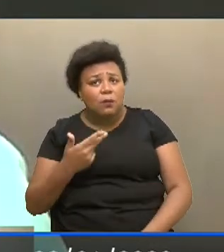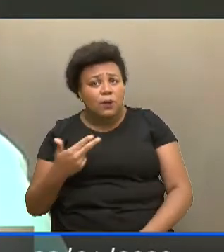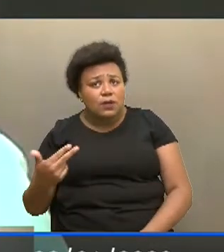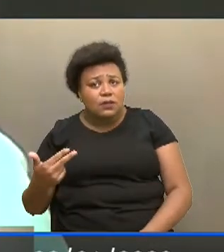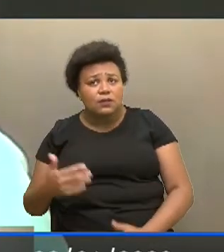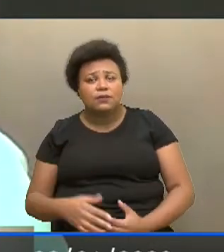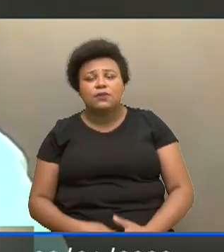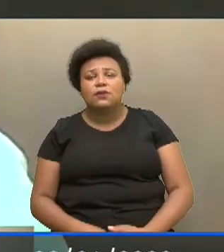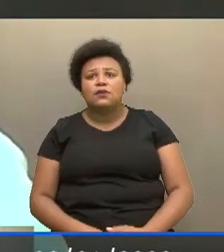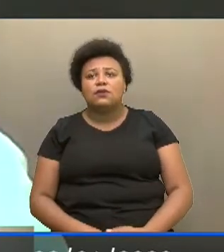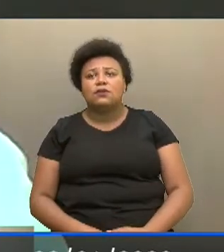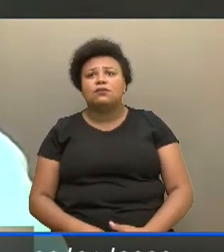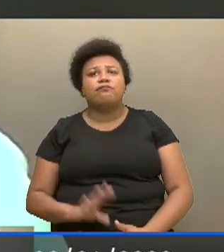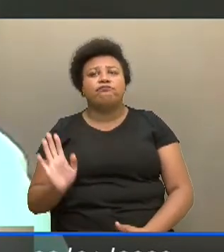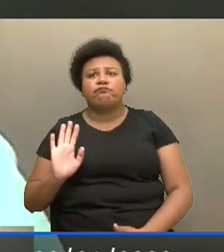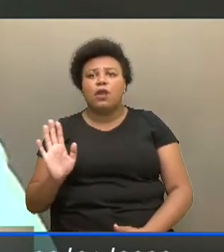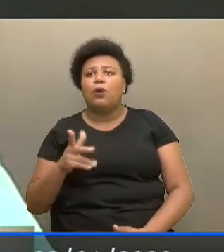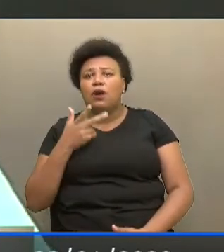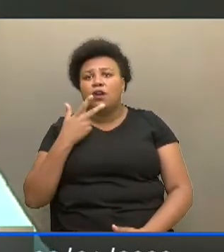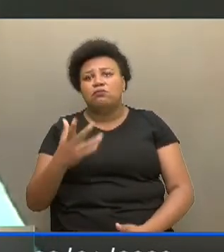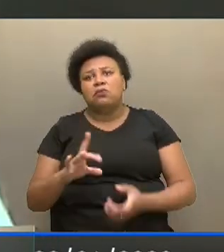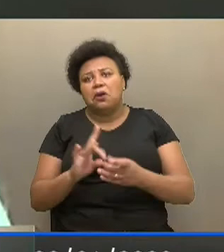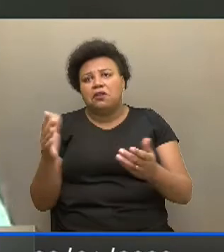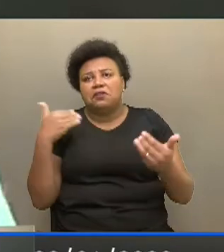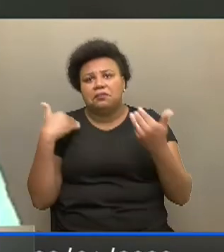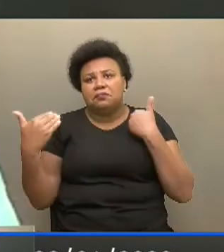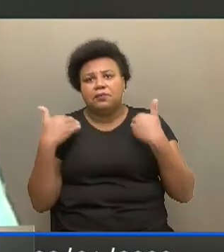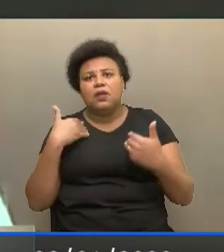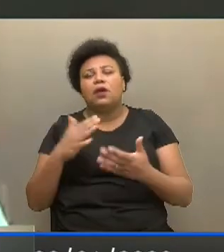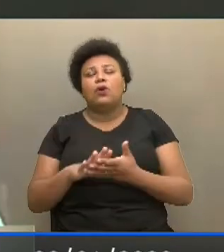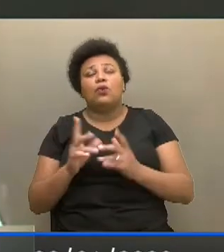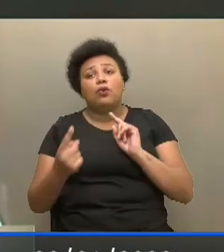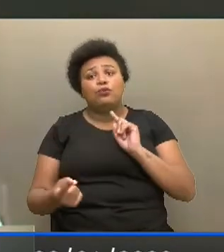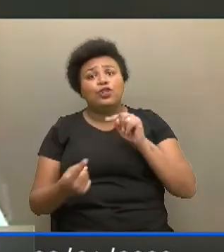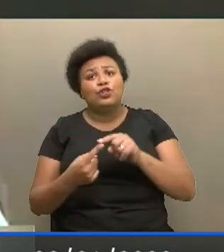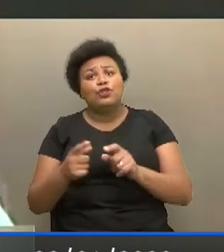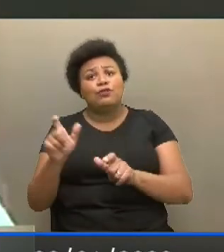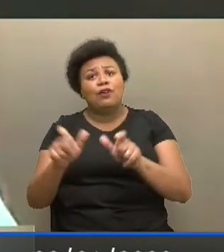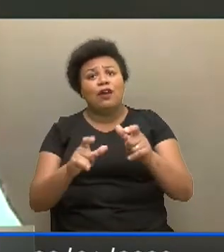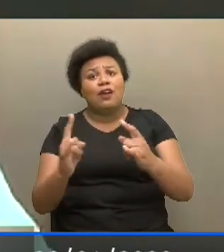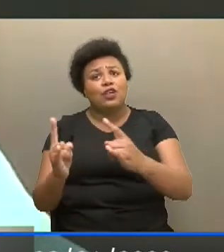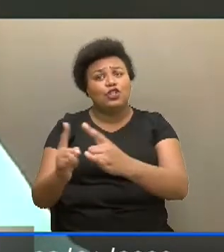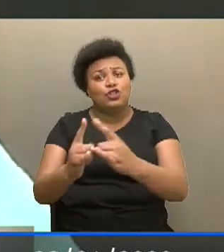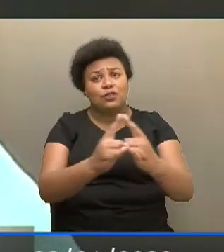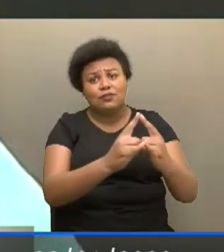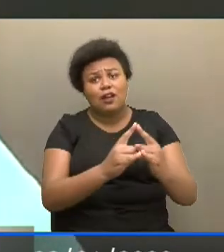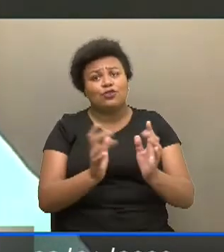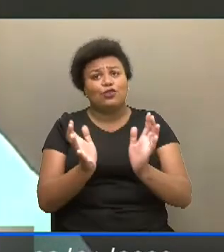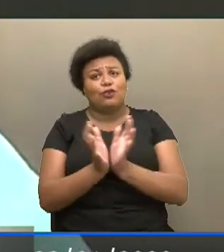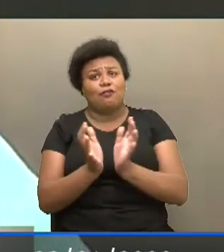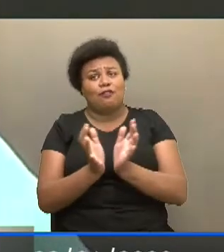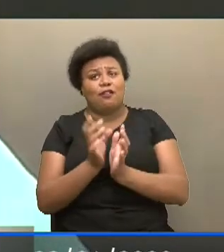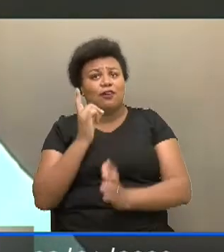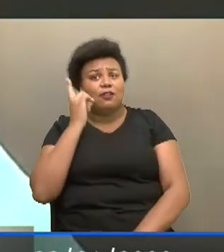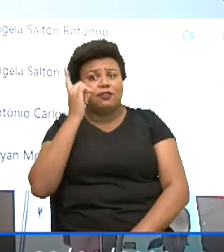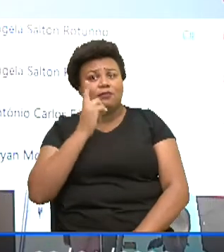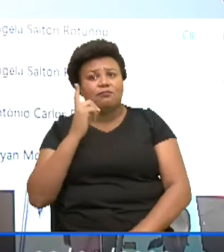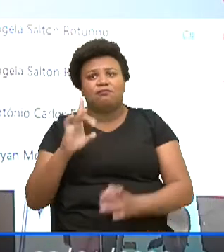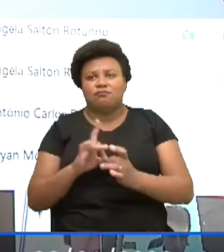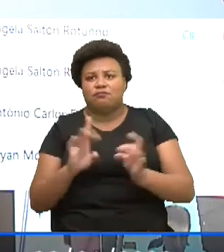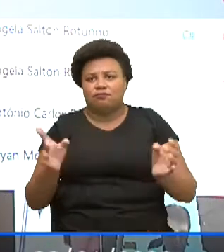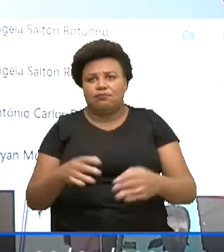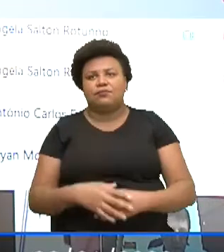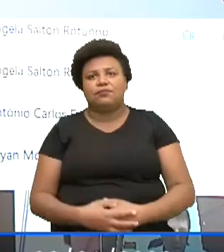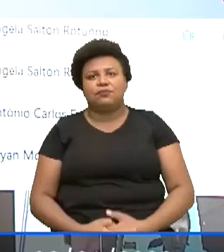consideração. Não, estou à disposição, presidente. Eu acho que o objetivo é ouvir as entidades, os colegas deputados, então nós estamos à disposição